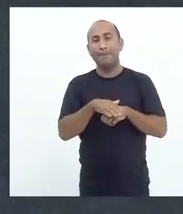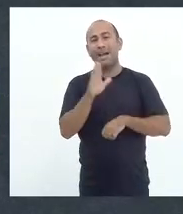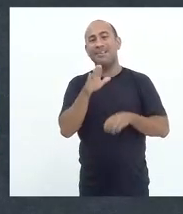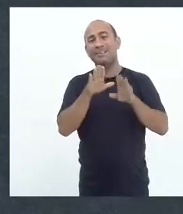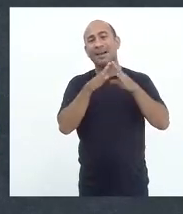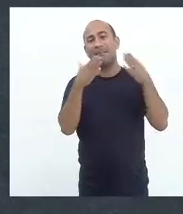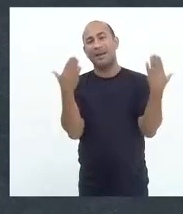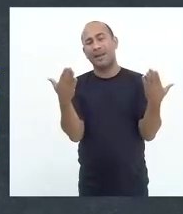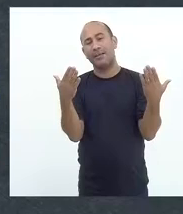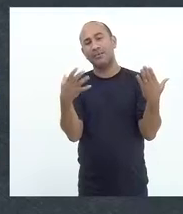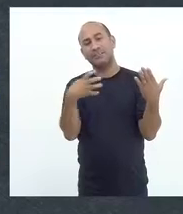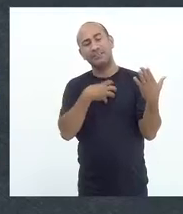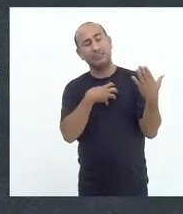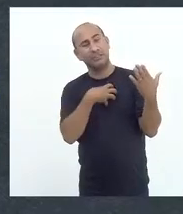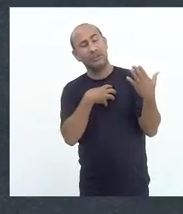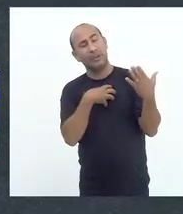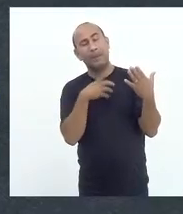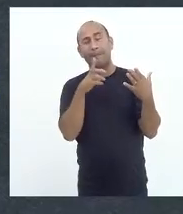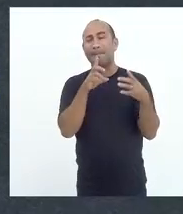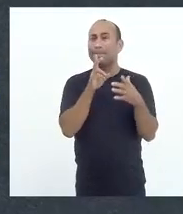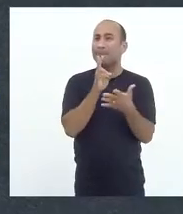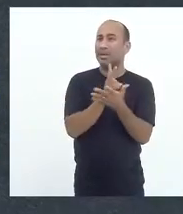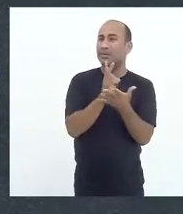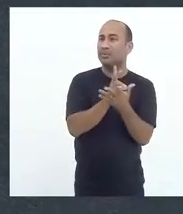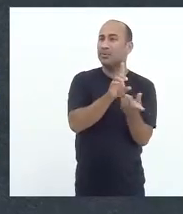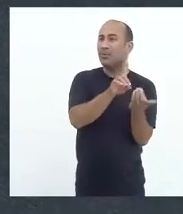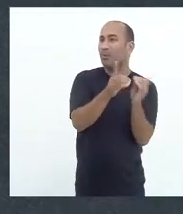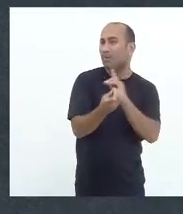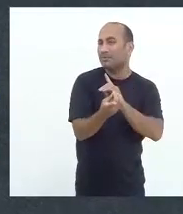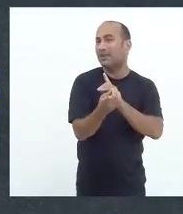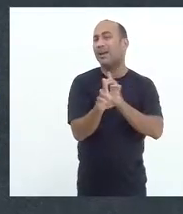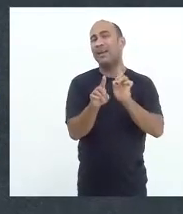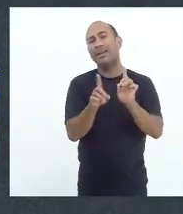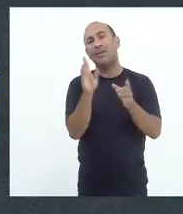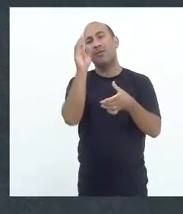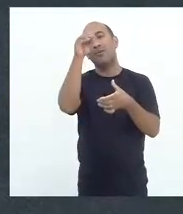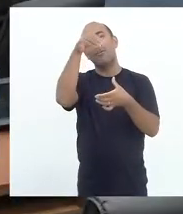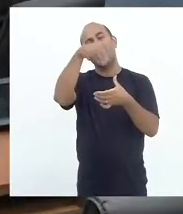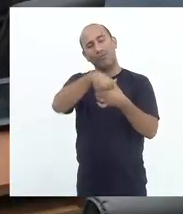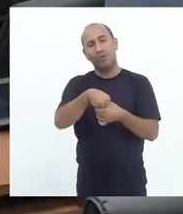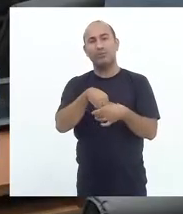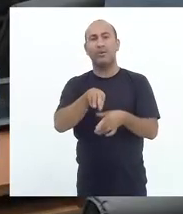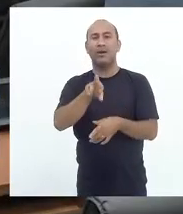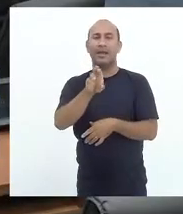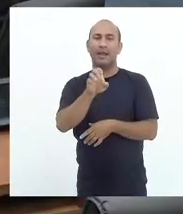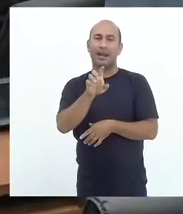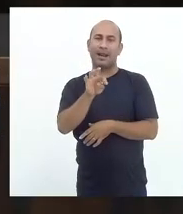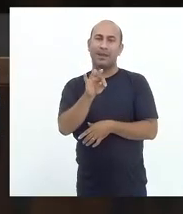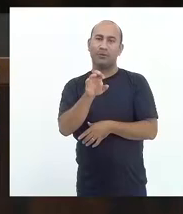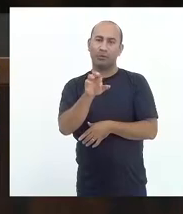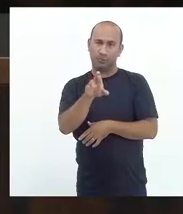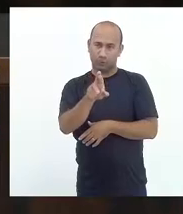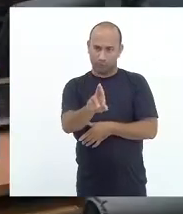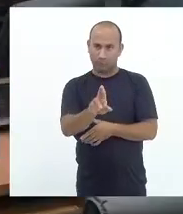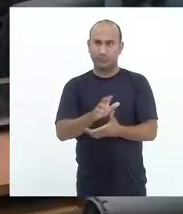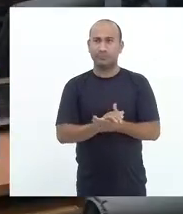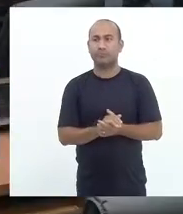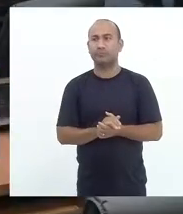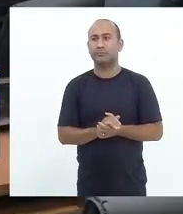Nesse sentido, mesmo sendo contra a matéria, aqui na CCJ eu acompanho o voto do relador. Deputado